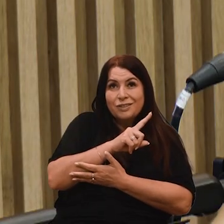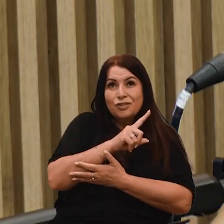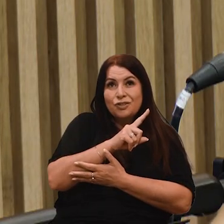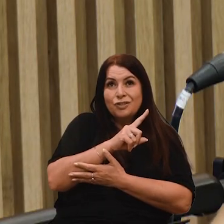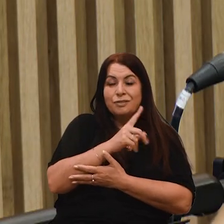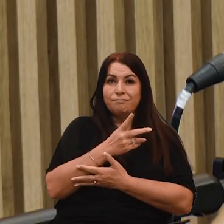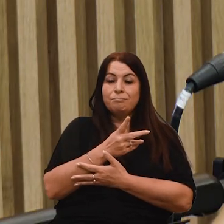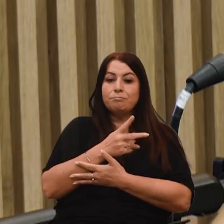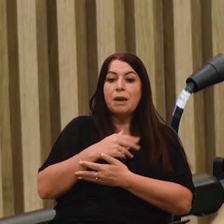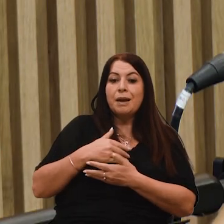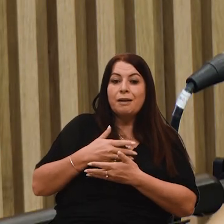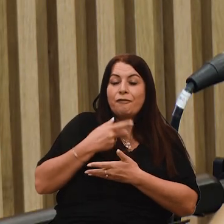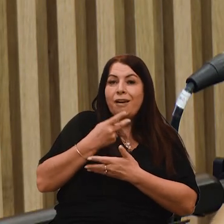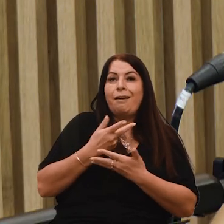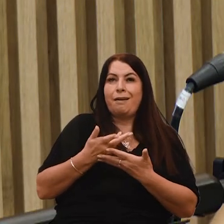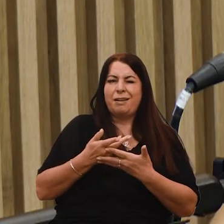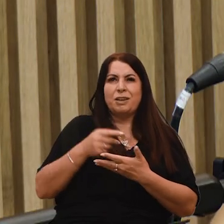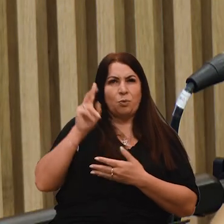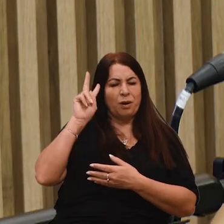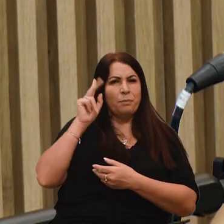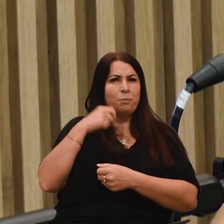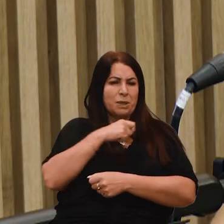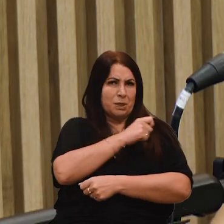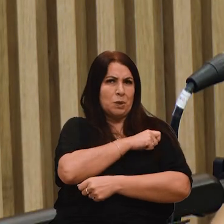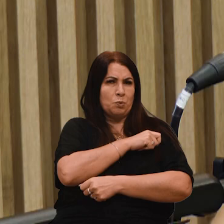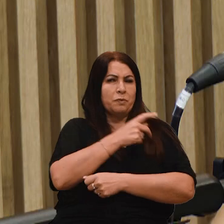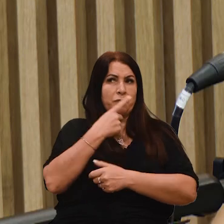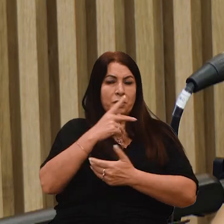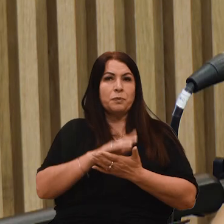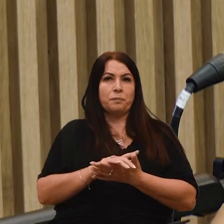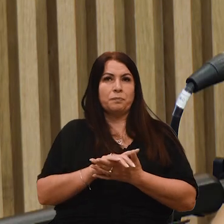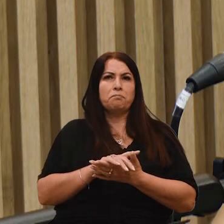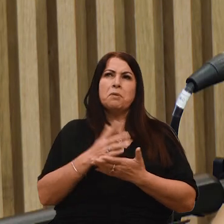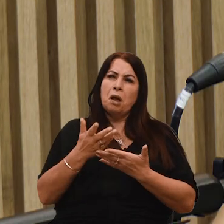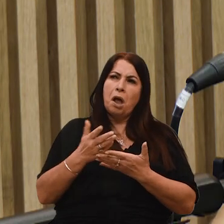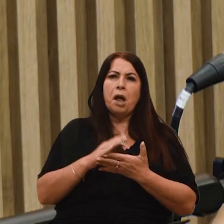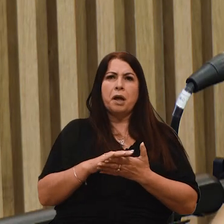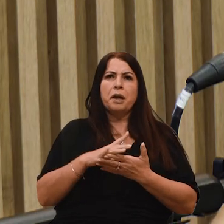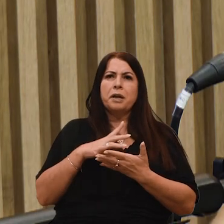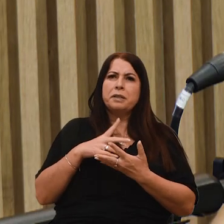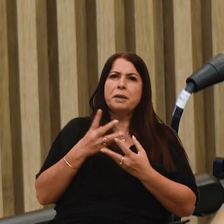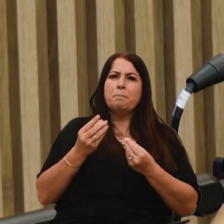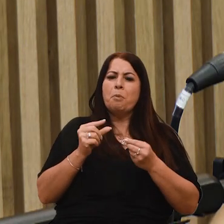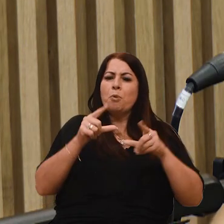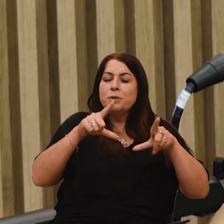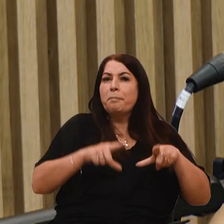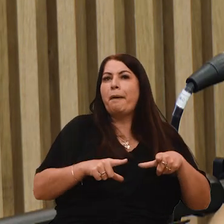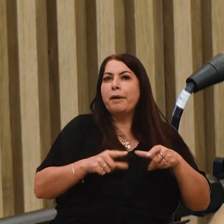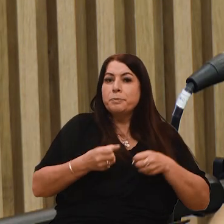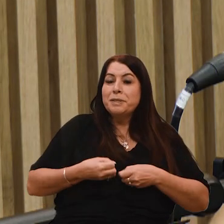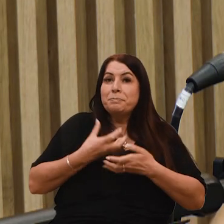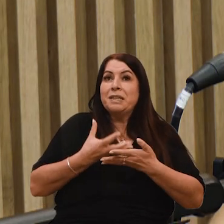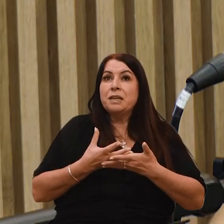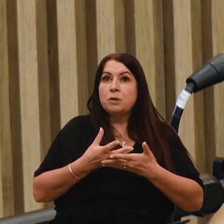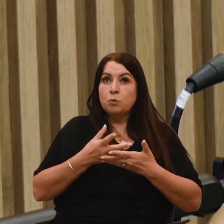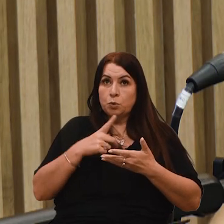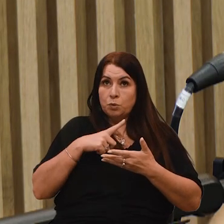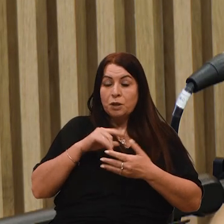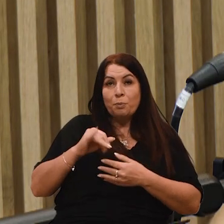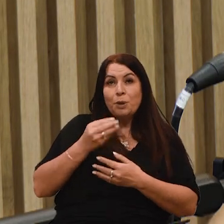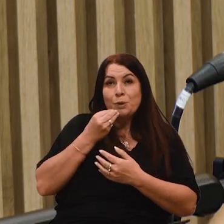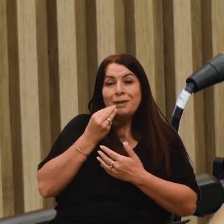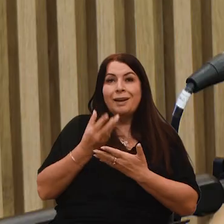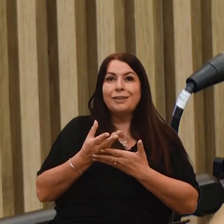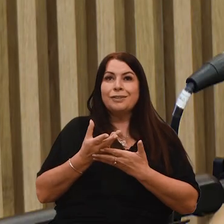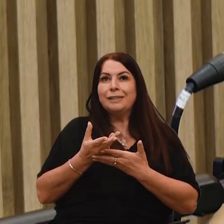colocar. Eu me lembro que uma das alunas falou até que a gente tem tanto pouco espaço para se expressar que quando a gente tem